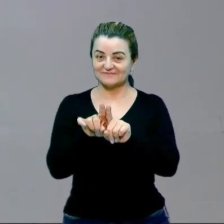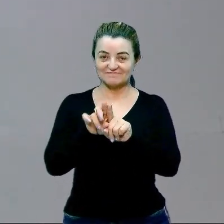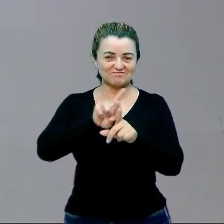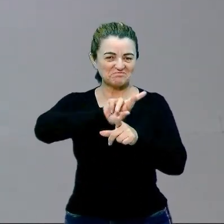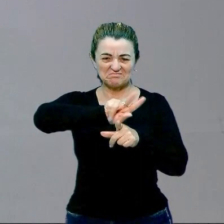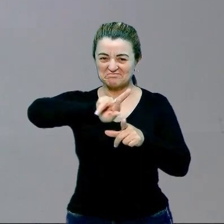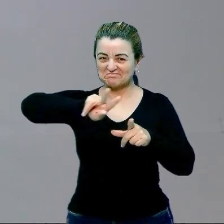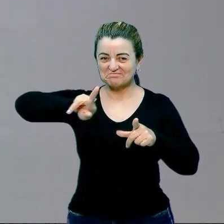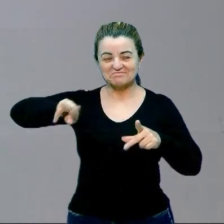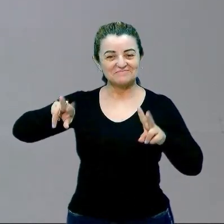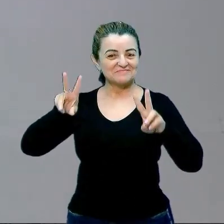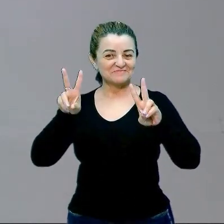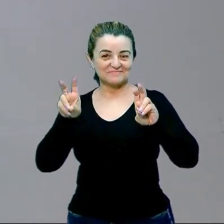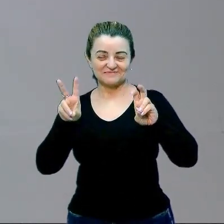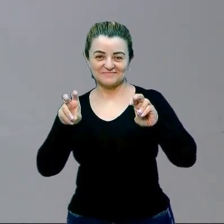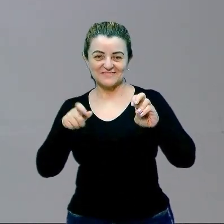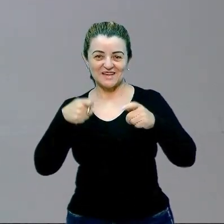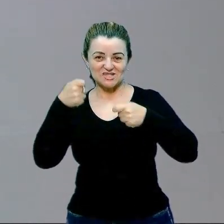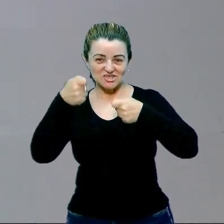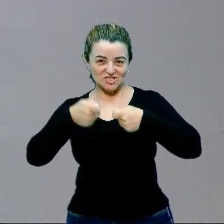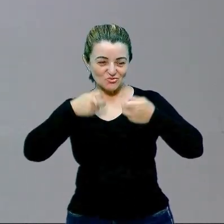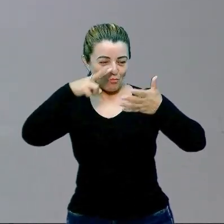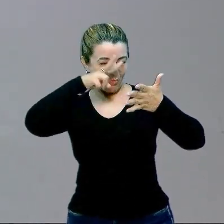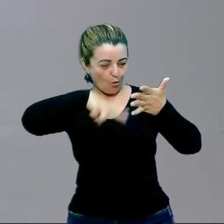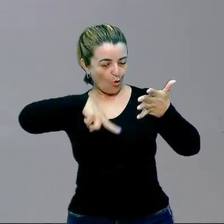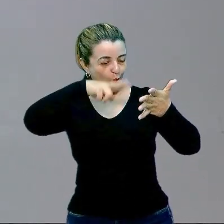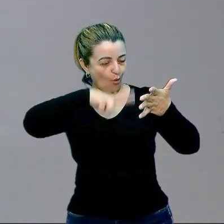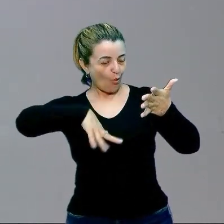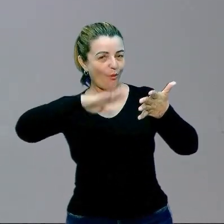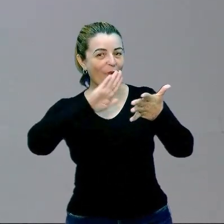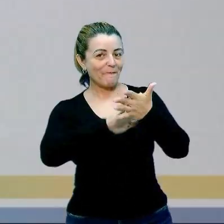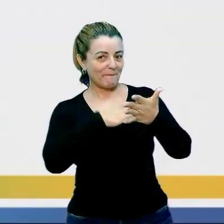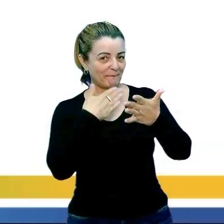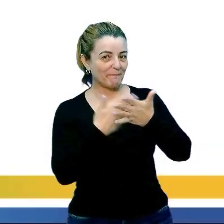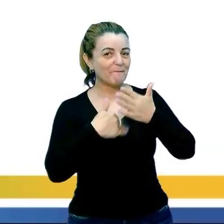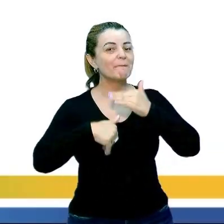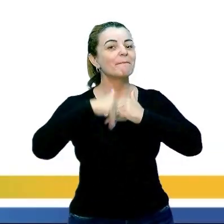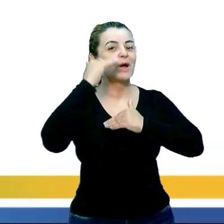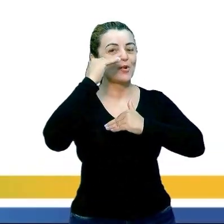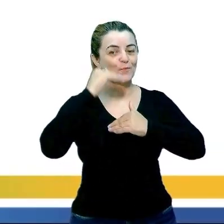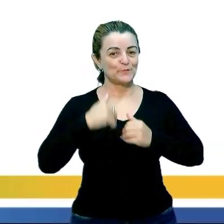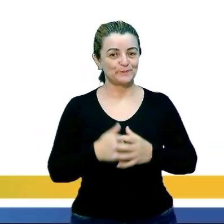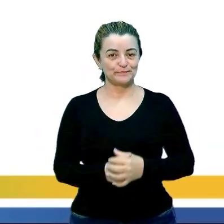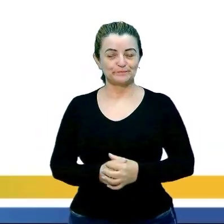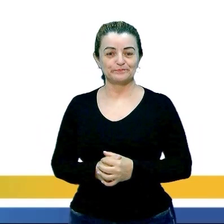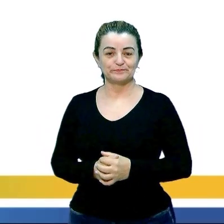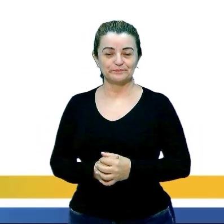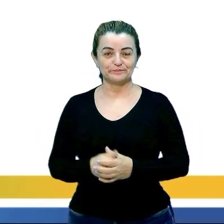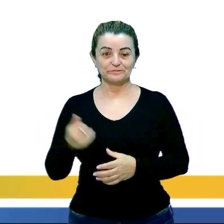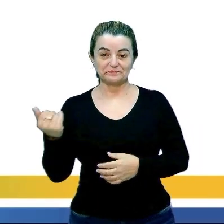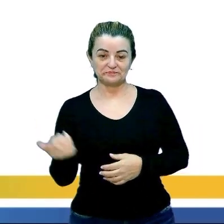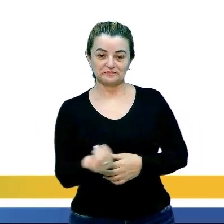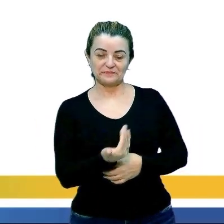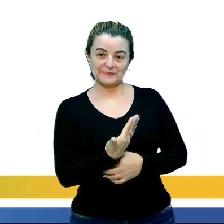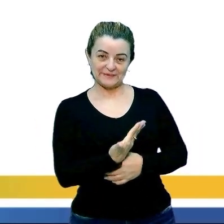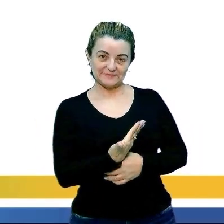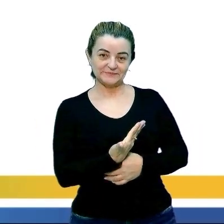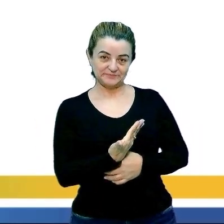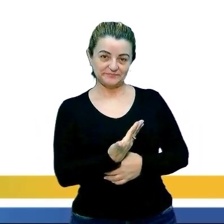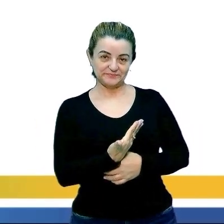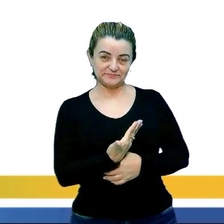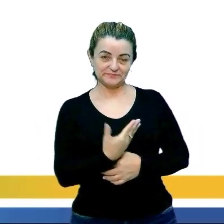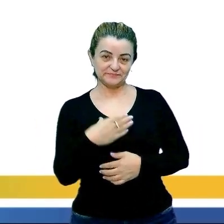aí que exige do leitor uma interpretação maior. Então, eu trouxe aí a